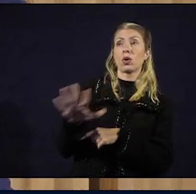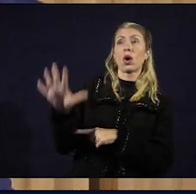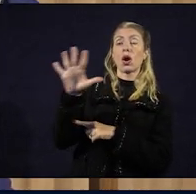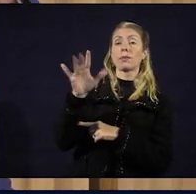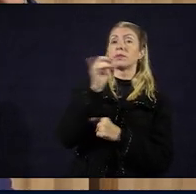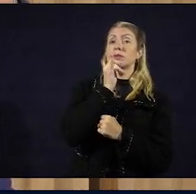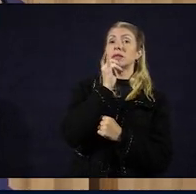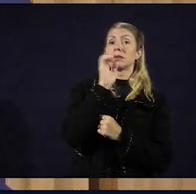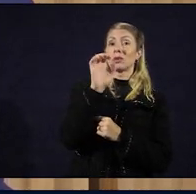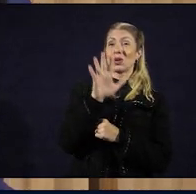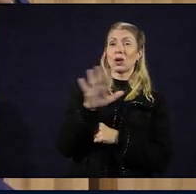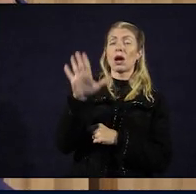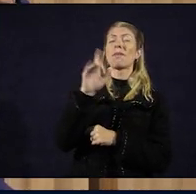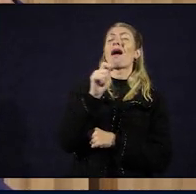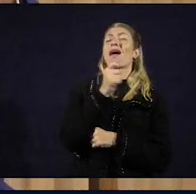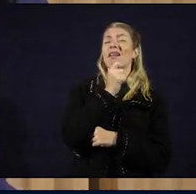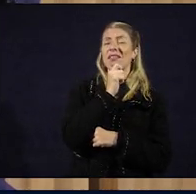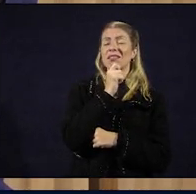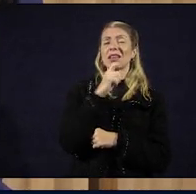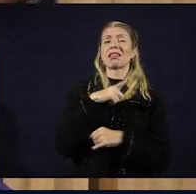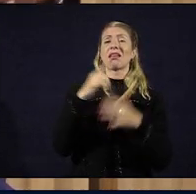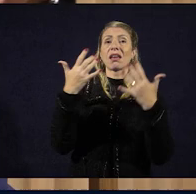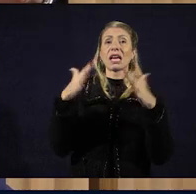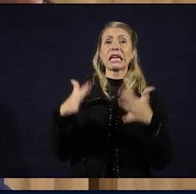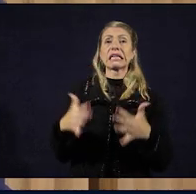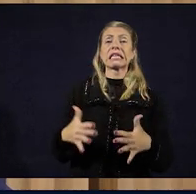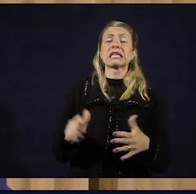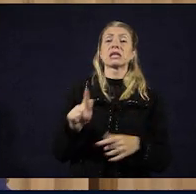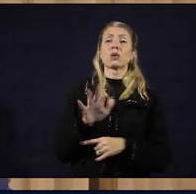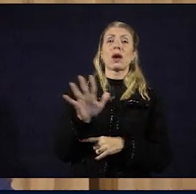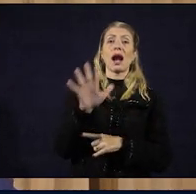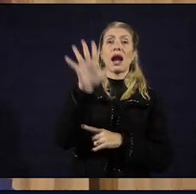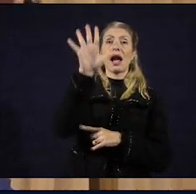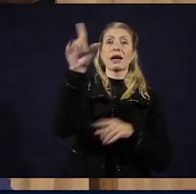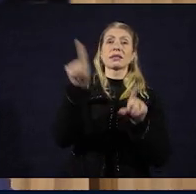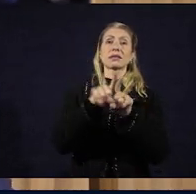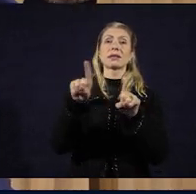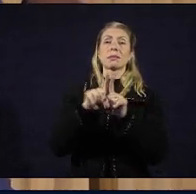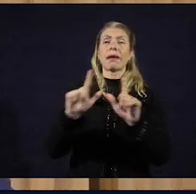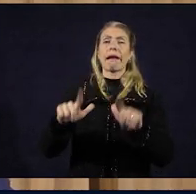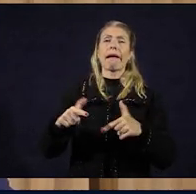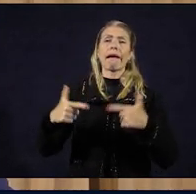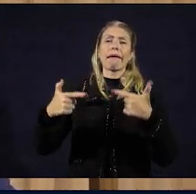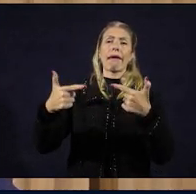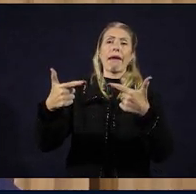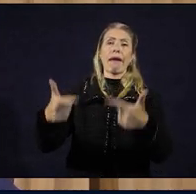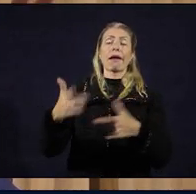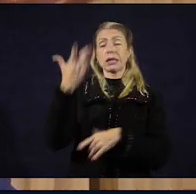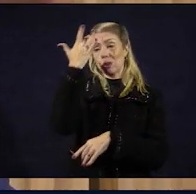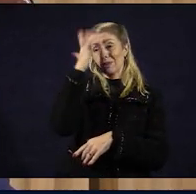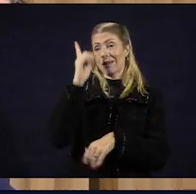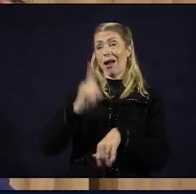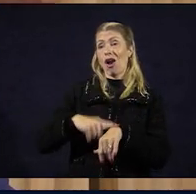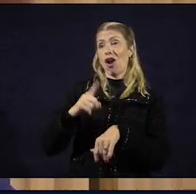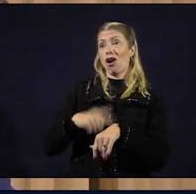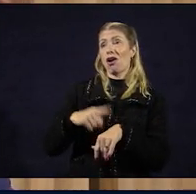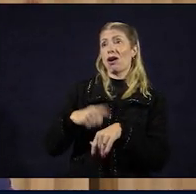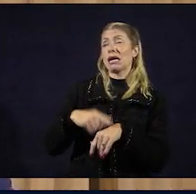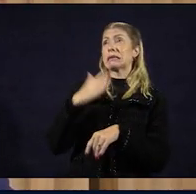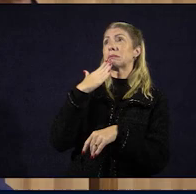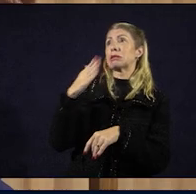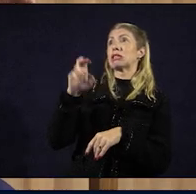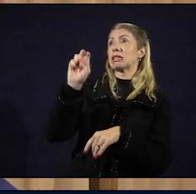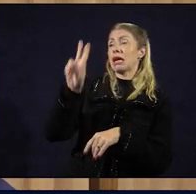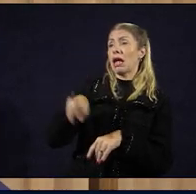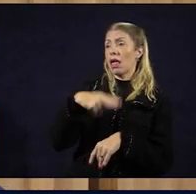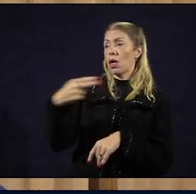ainda tem uma crise do gás A incerteza da Guerra a guerra tá lá no quintal deles eu não acho que tá numa hora de tentar buscar a compra no Euro